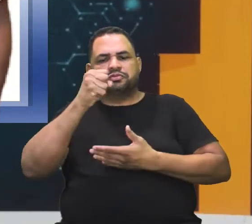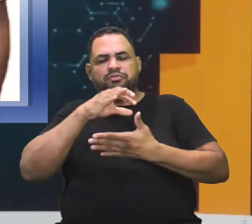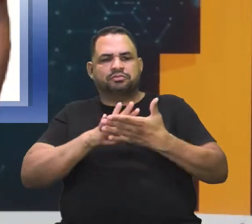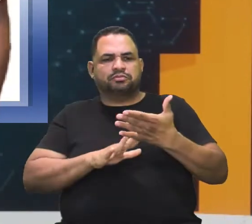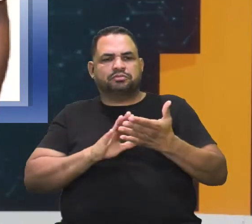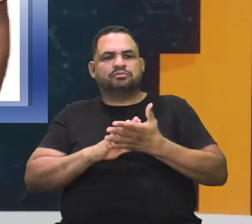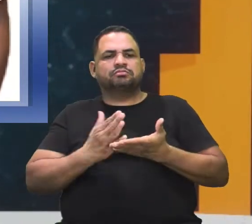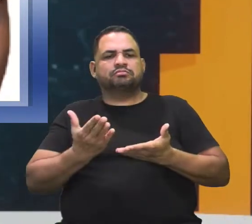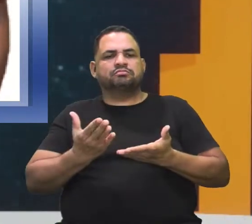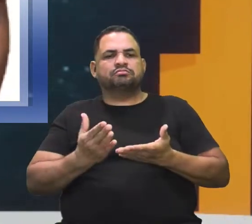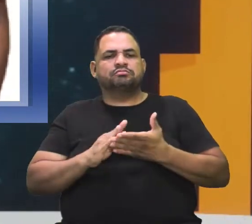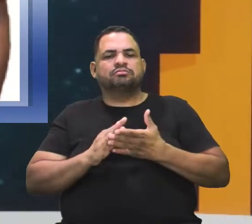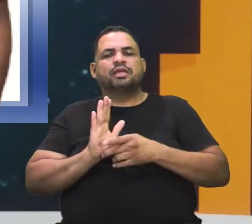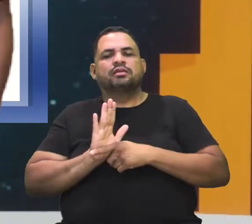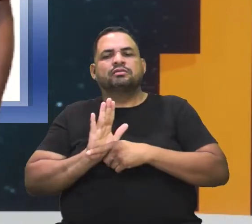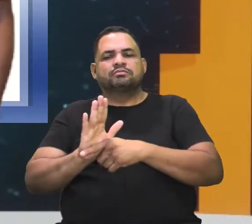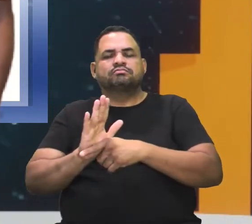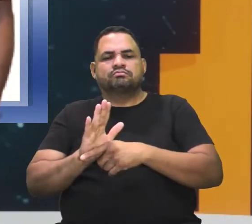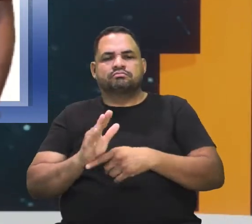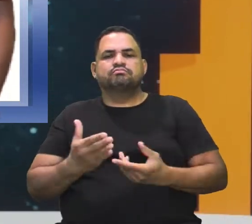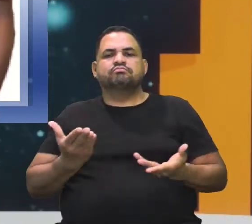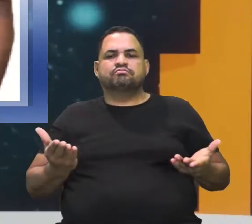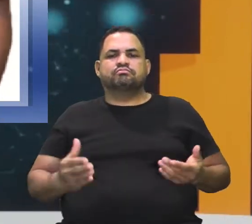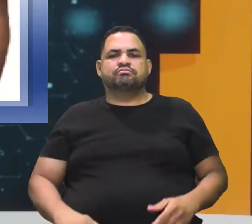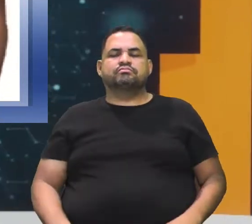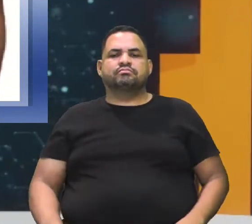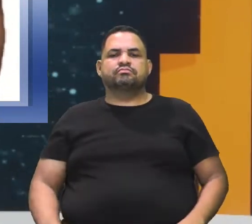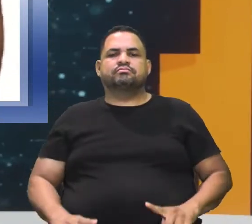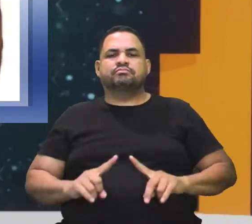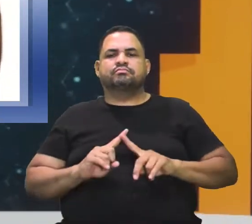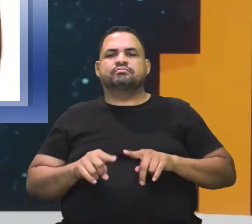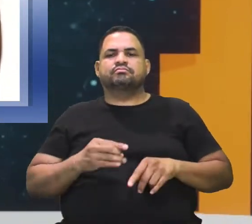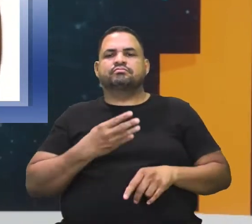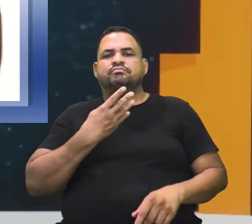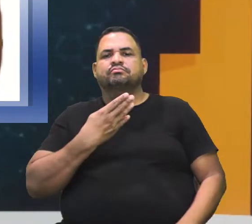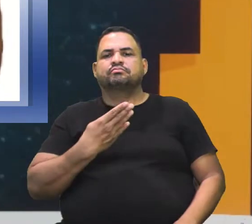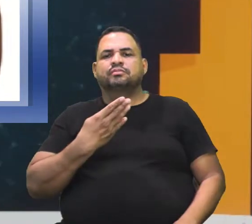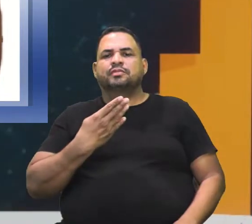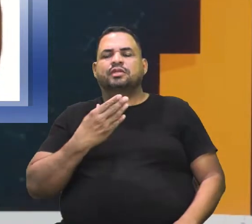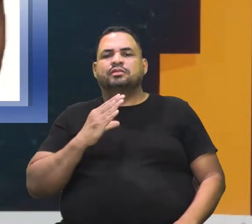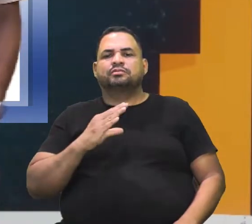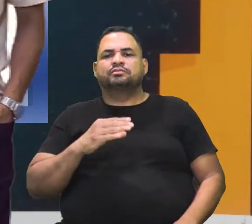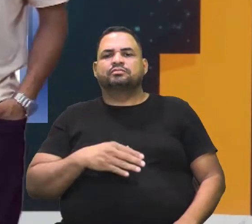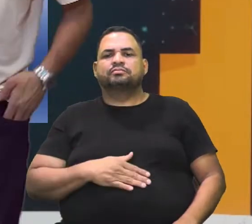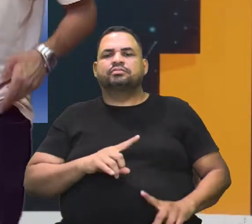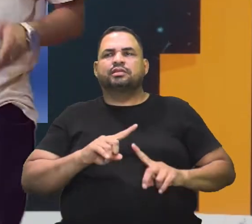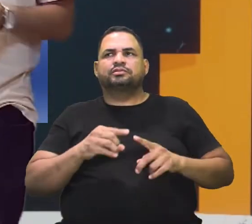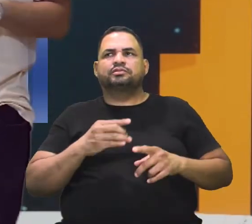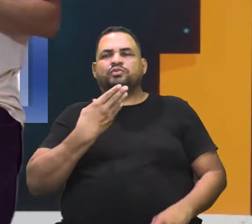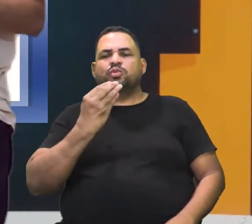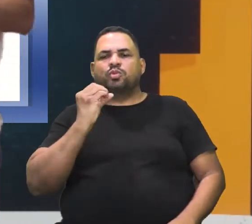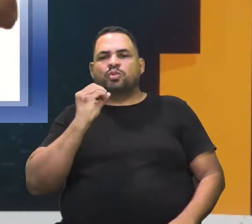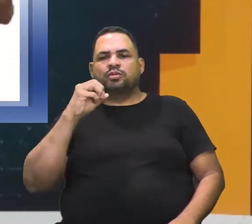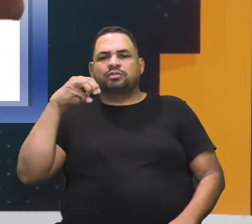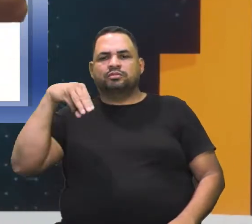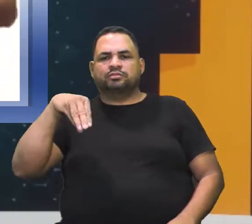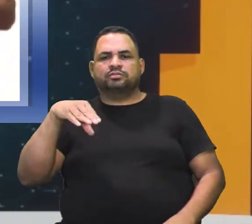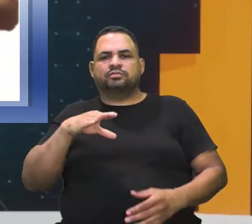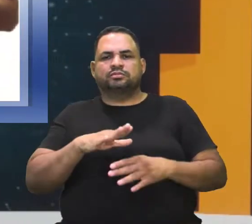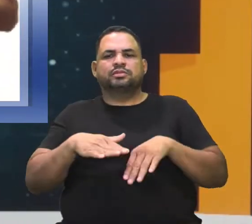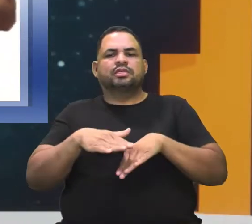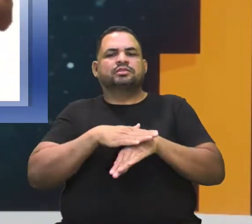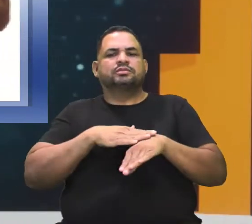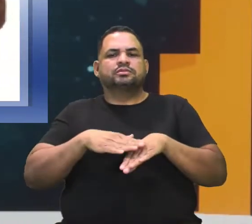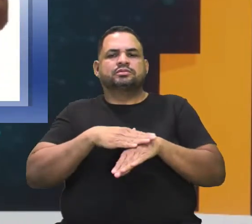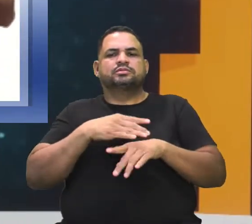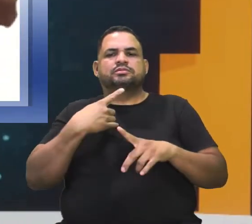né? Isso vai contribuir muito, Aí né? eles vão falar assim, mas 40 minutos é muito tempo. Não, mas de 40 minutos você percebe que uma parte a gente conversa